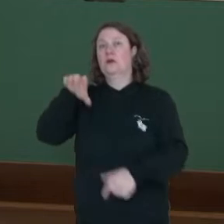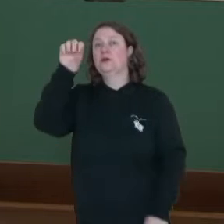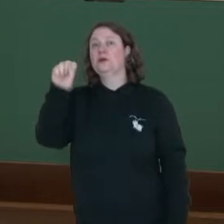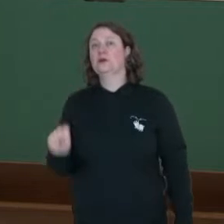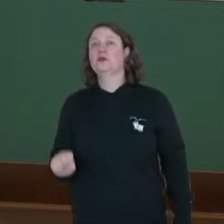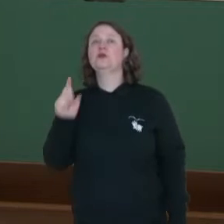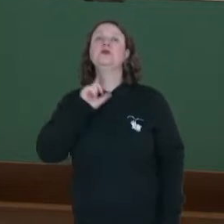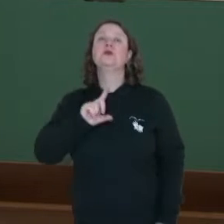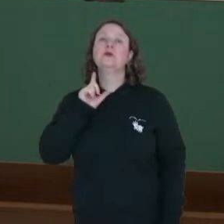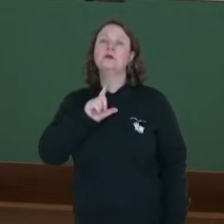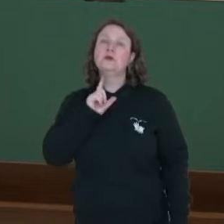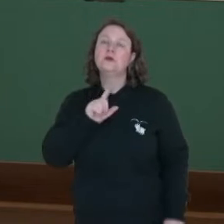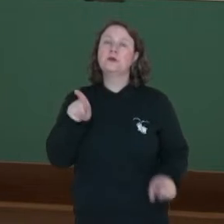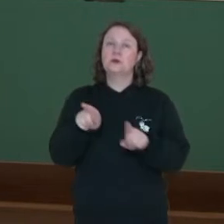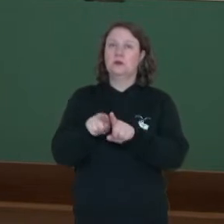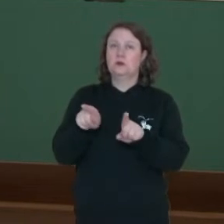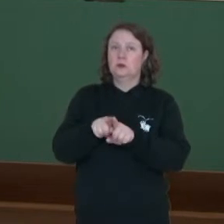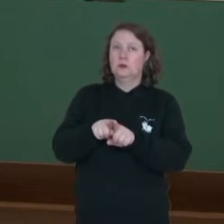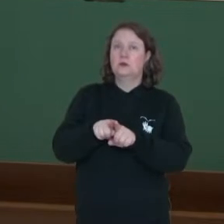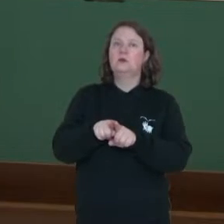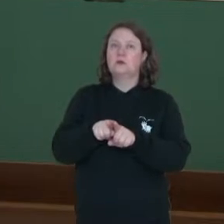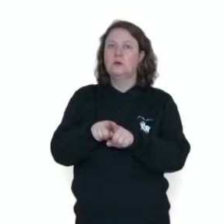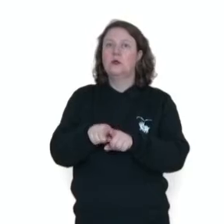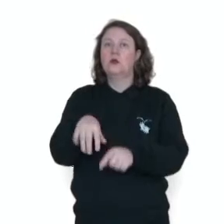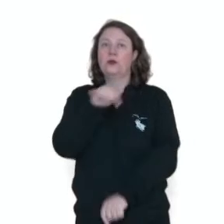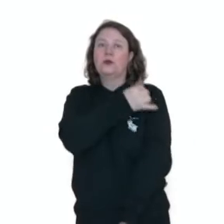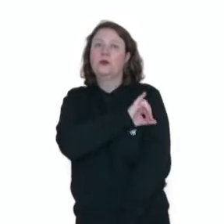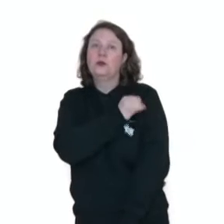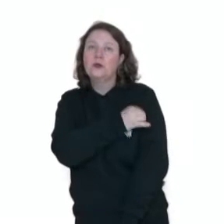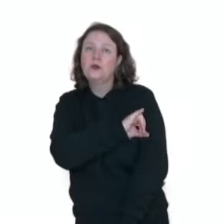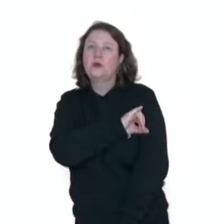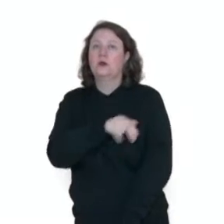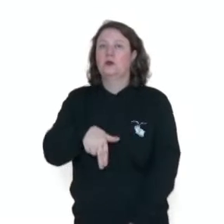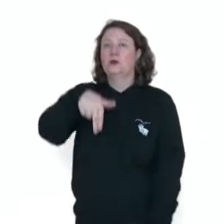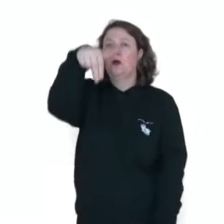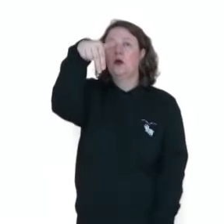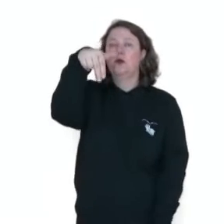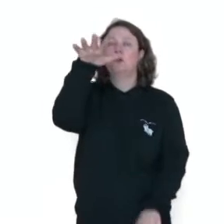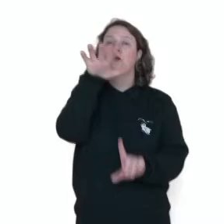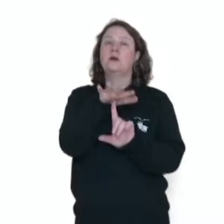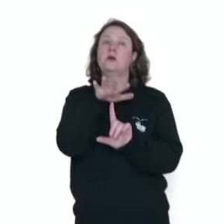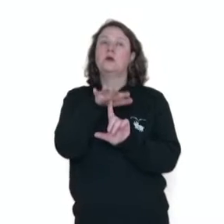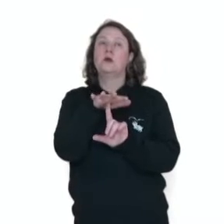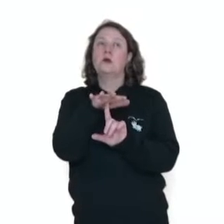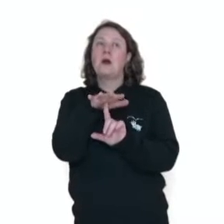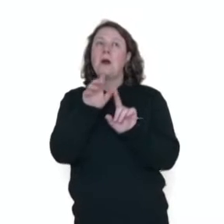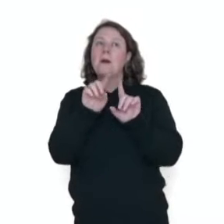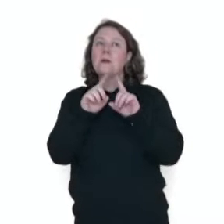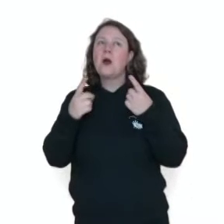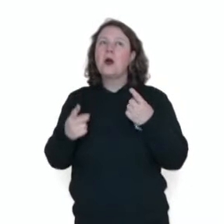Minas Gerais, aqui no Rio de Janeiro, no norte do Paraná, mas